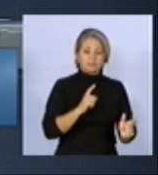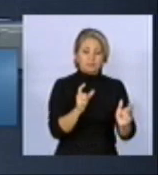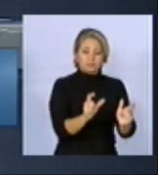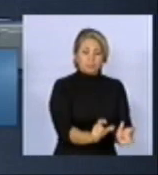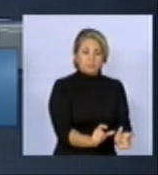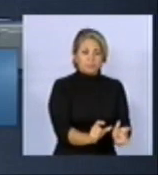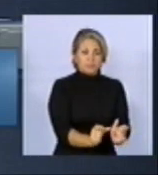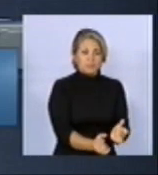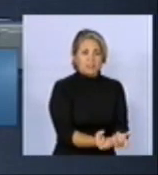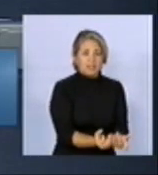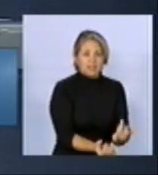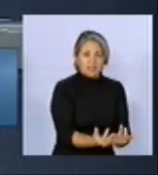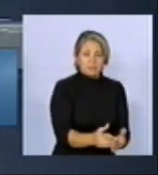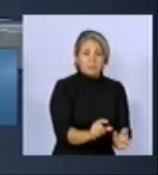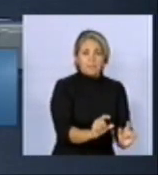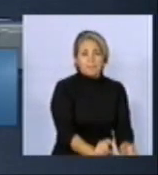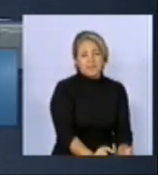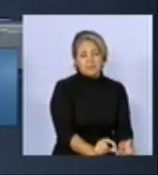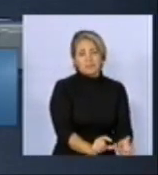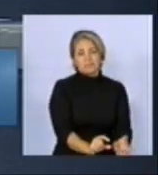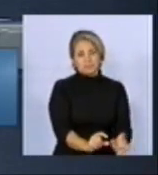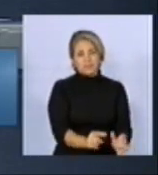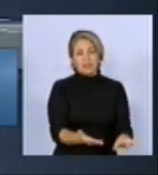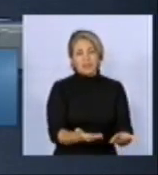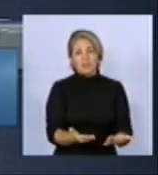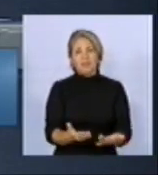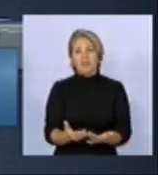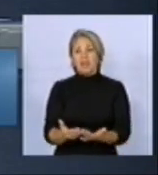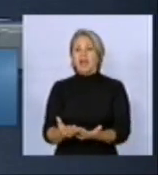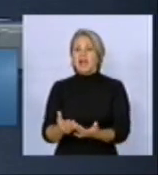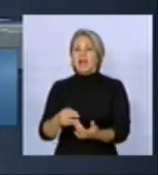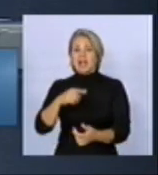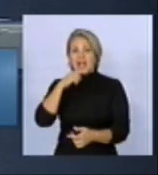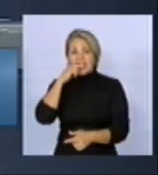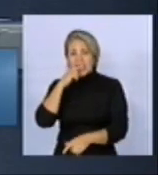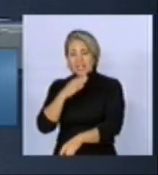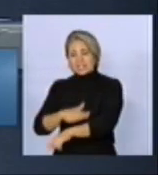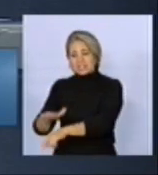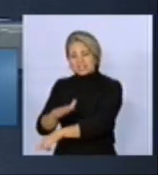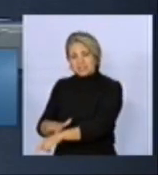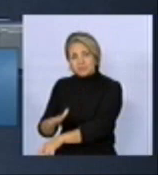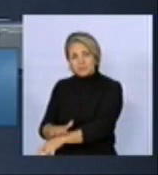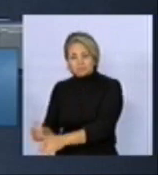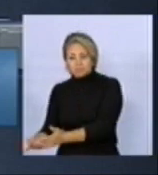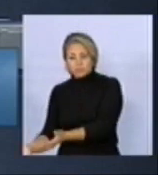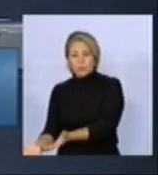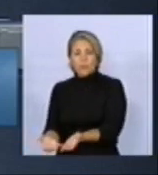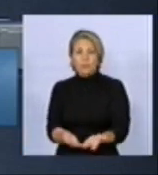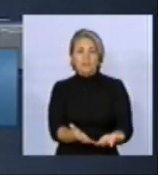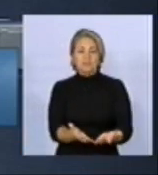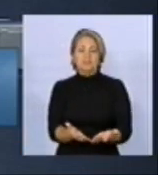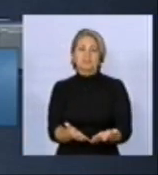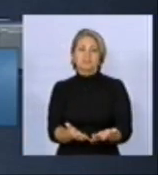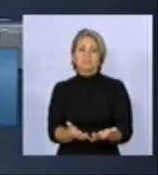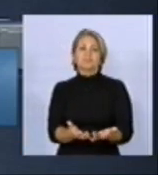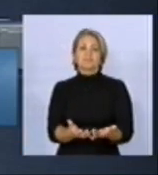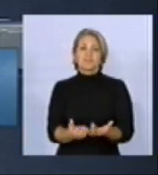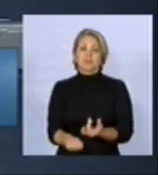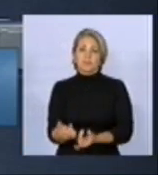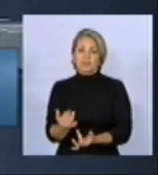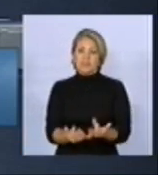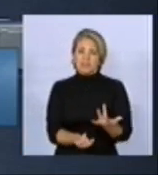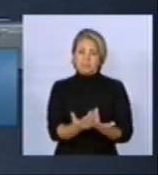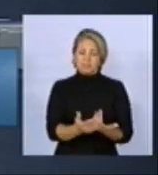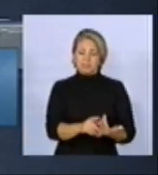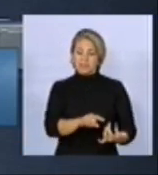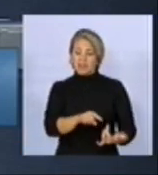73% da da da cana tava sendo colhida então Opa tava sendo colhida então com a queima